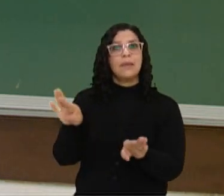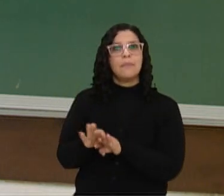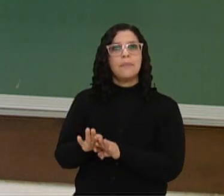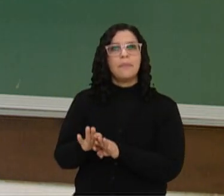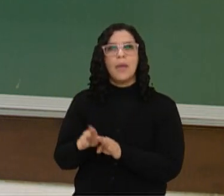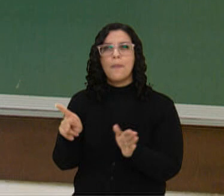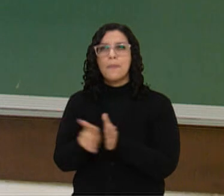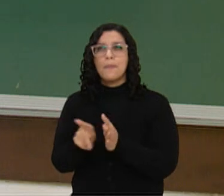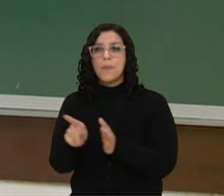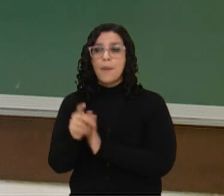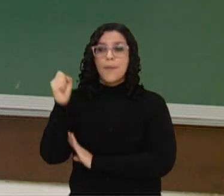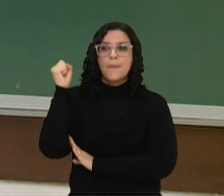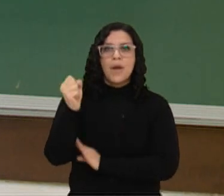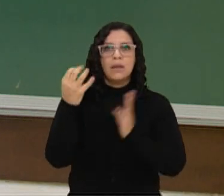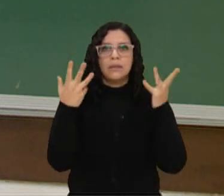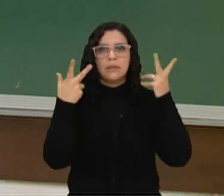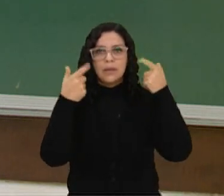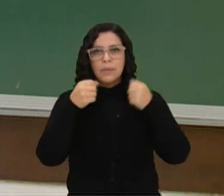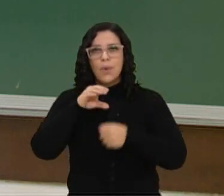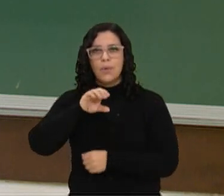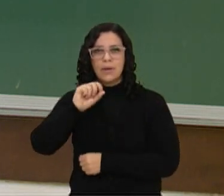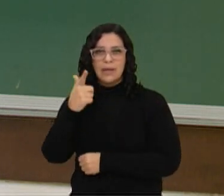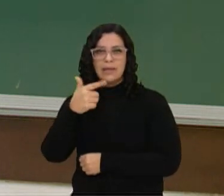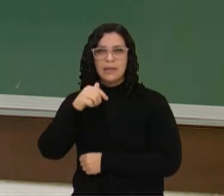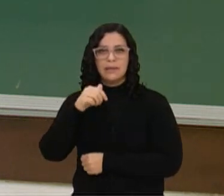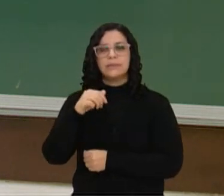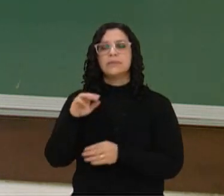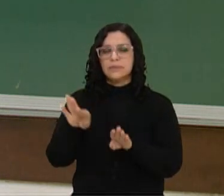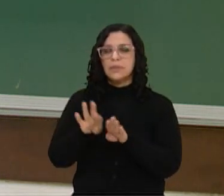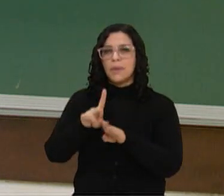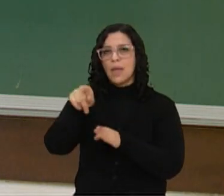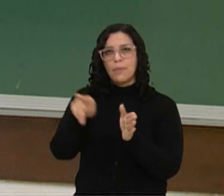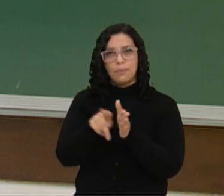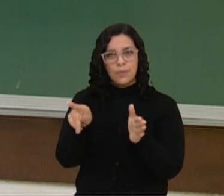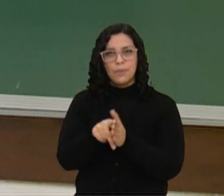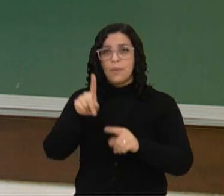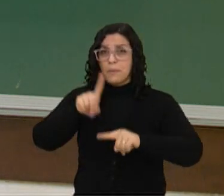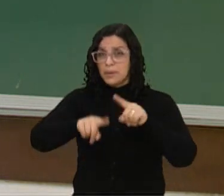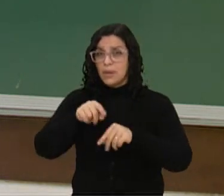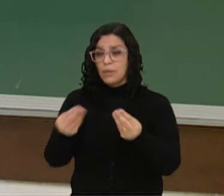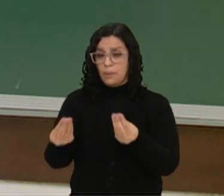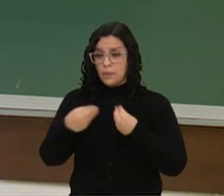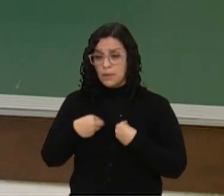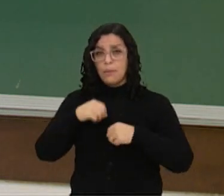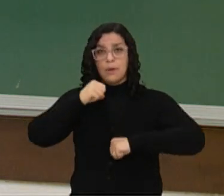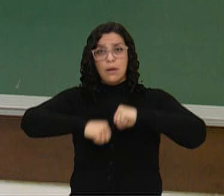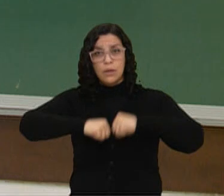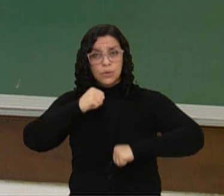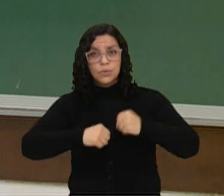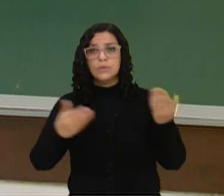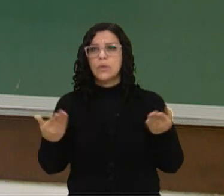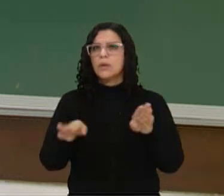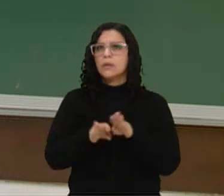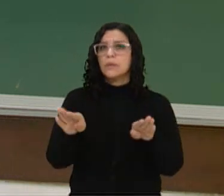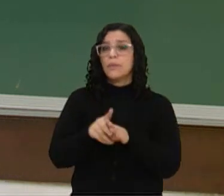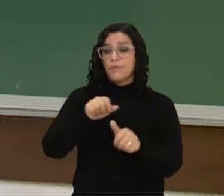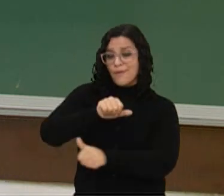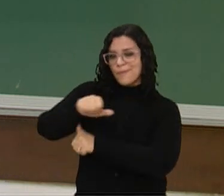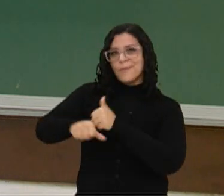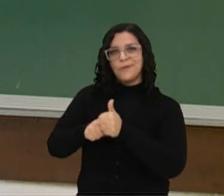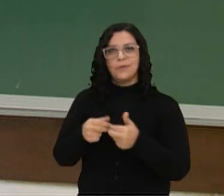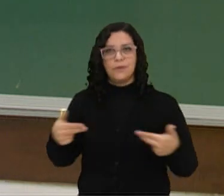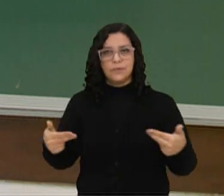entra nessas atividades aqui. É o setor primário que fornece, então, a matéria-prima para a indústria de